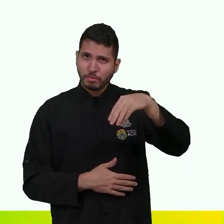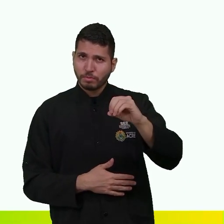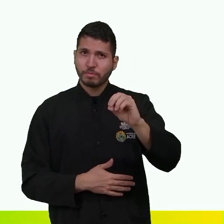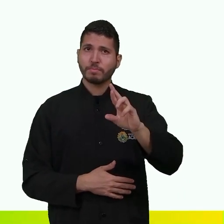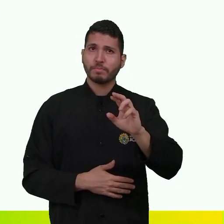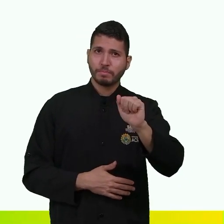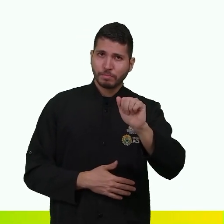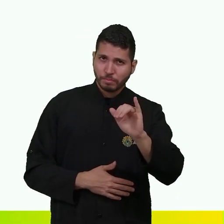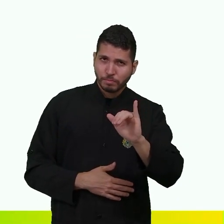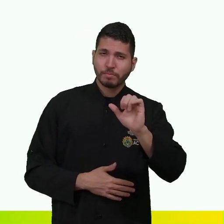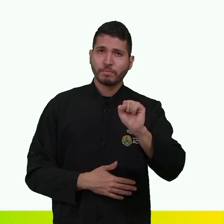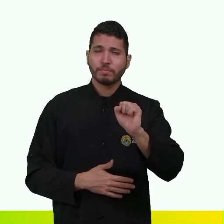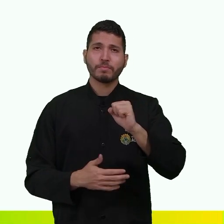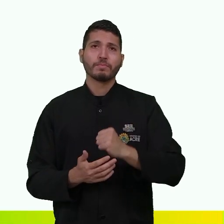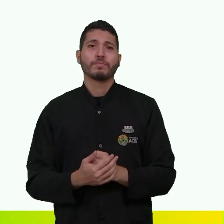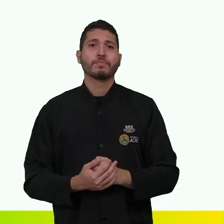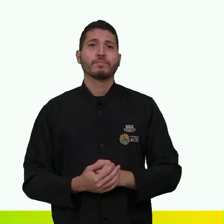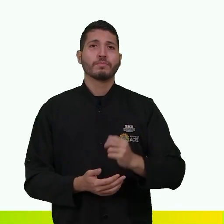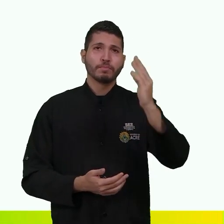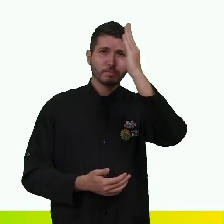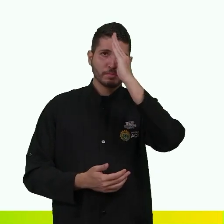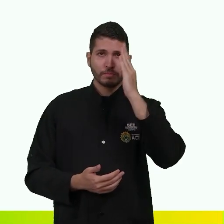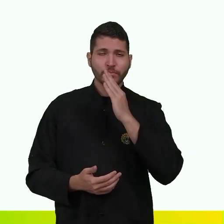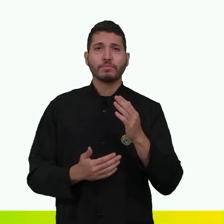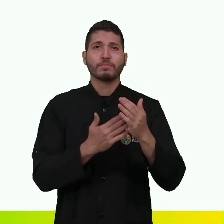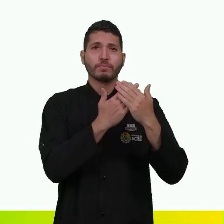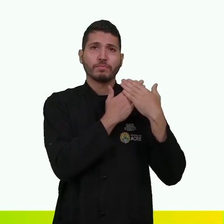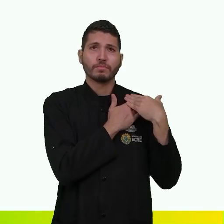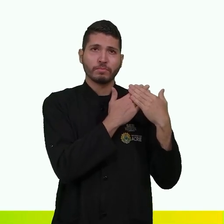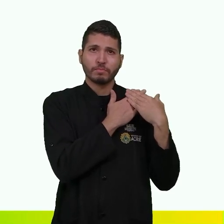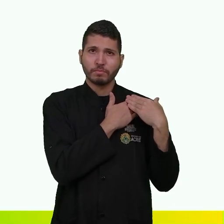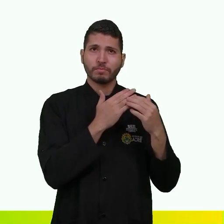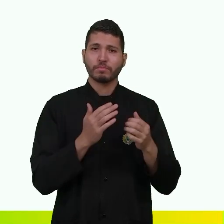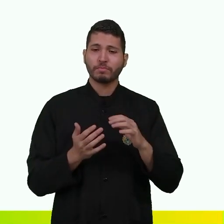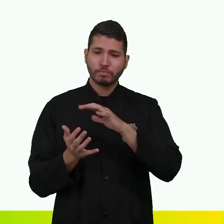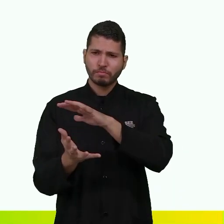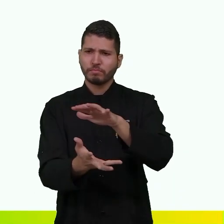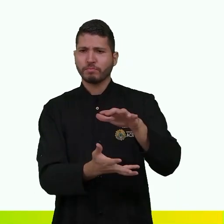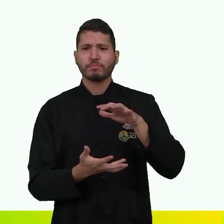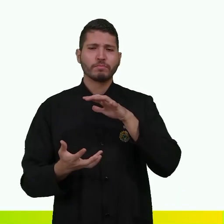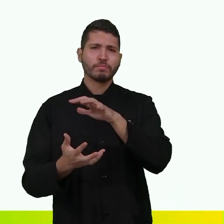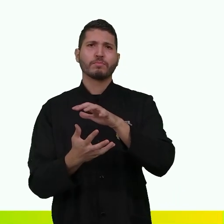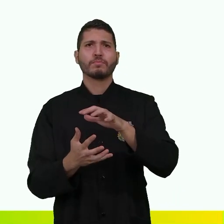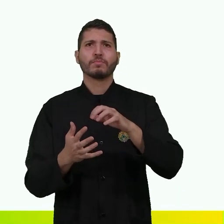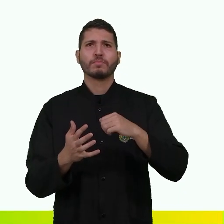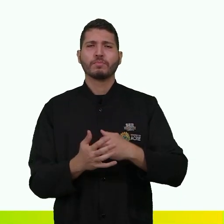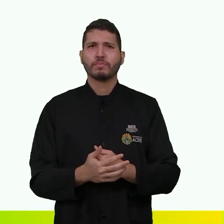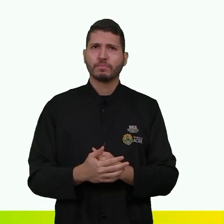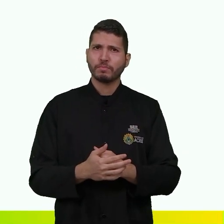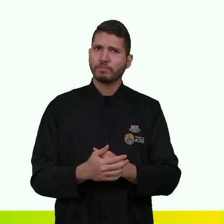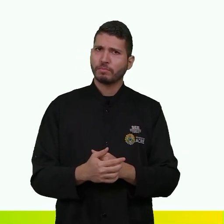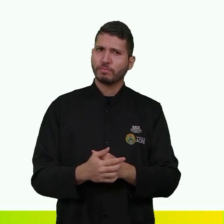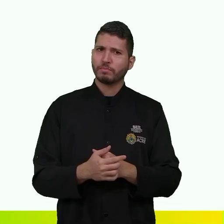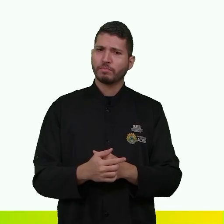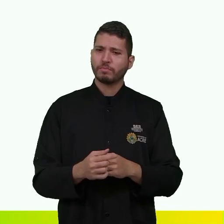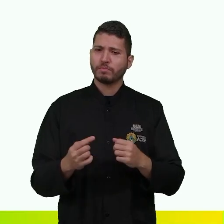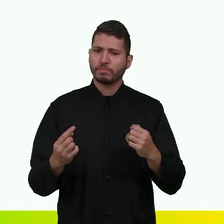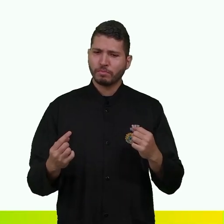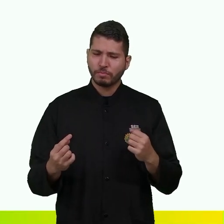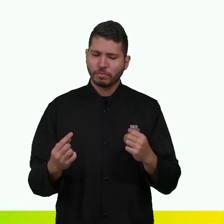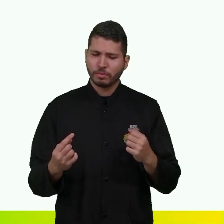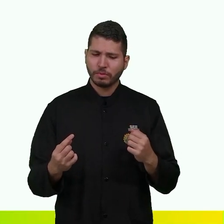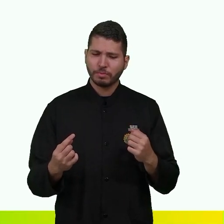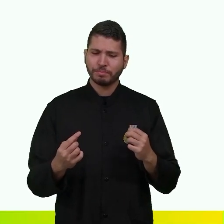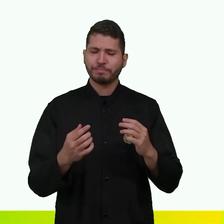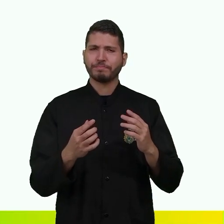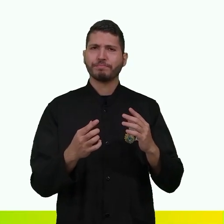Além de que o Brasil, tem compromissos internacionais no combate ao trabalho análogo à escravidão. O Brasil